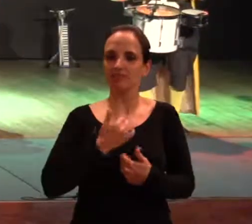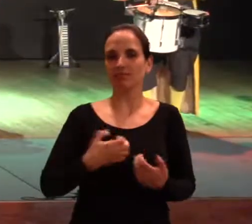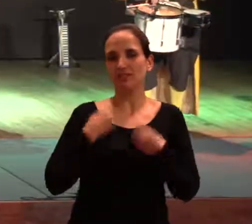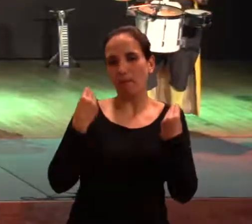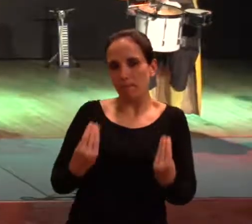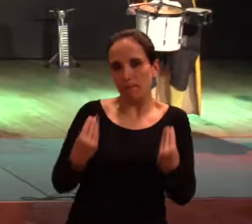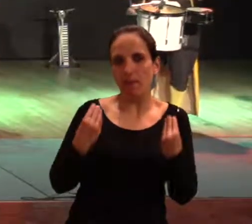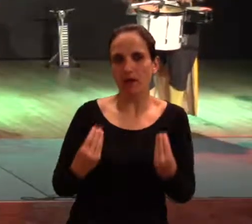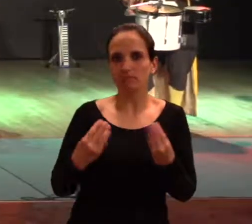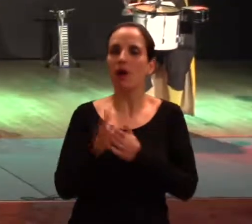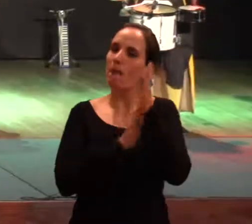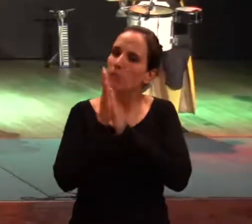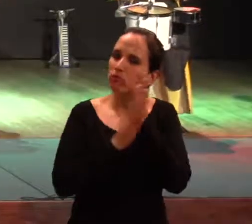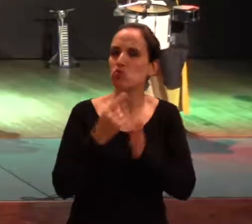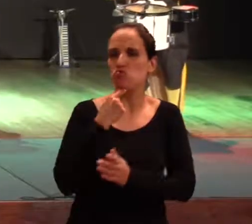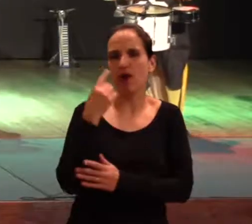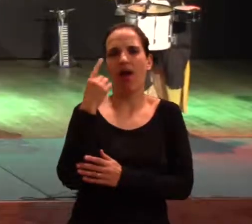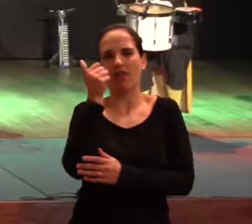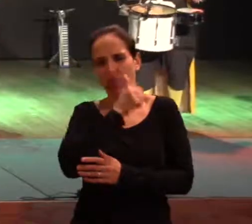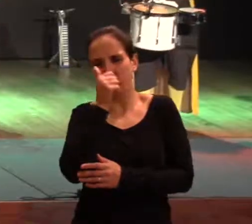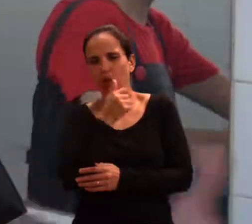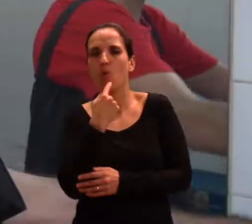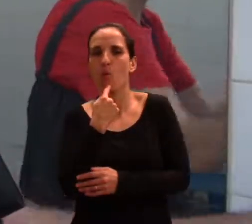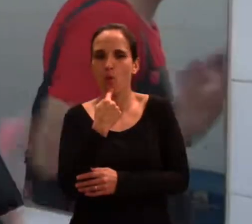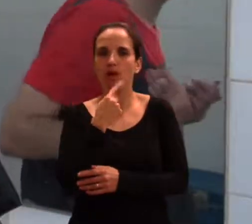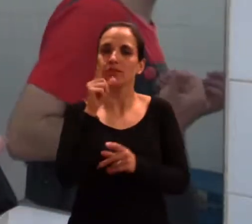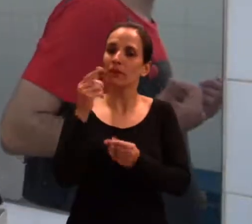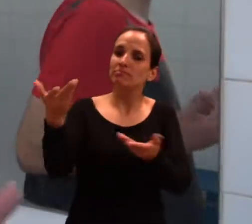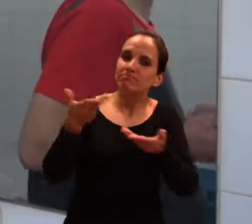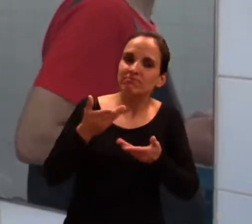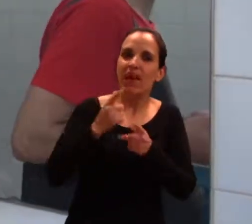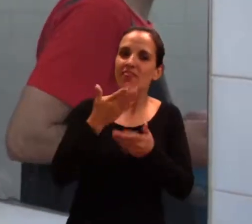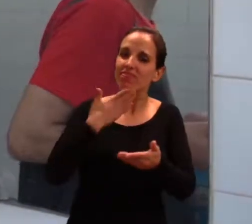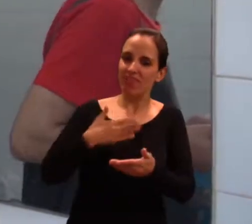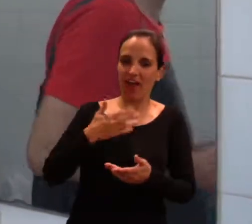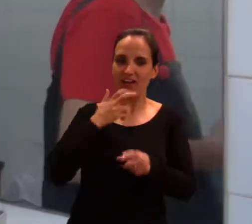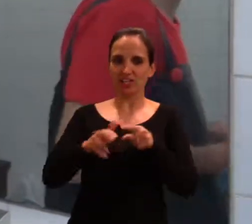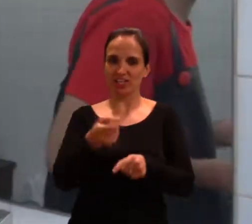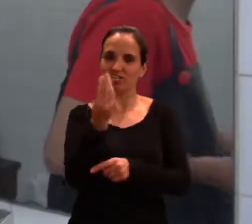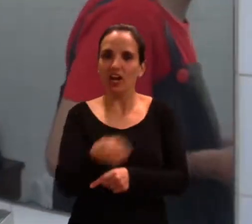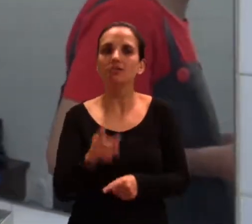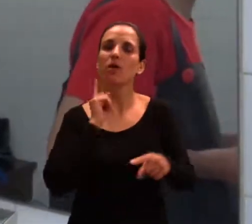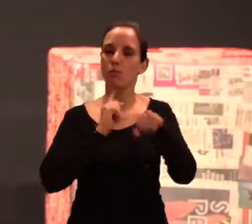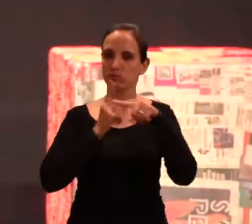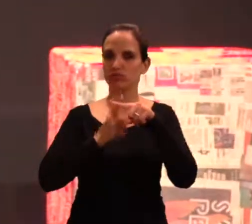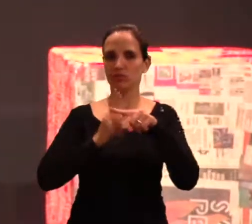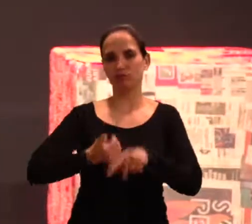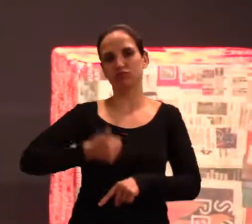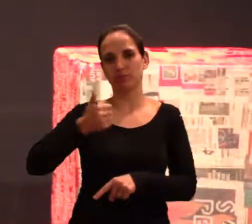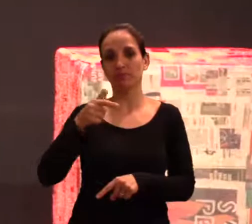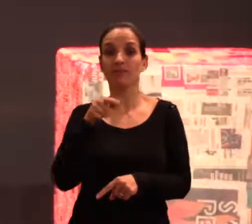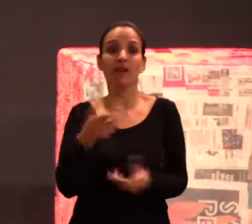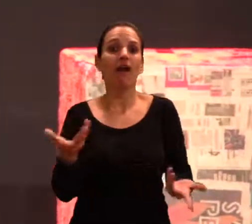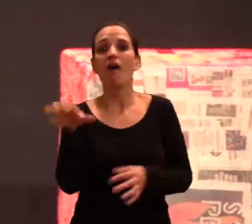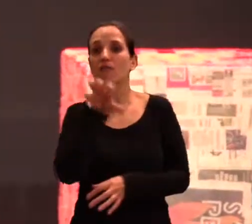Temos usufruído muito, divertimos muito e temos também recebido essa energia da parte das crianças. Tem sido muito positivo. Esta